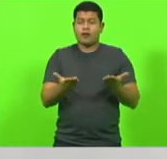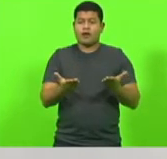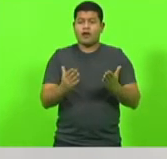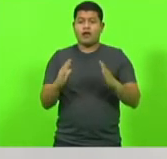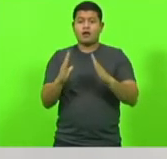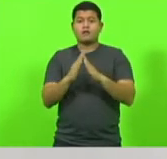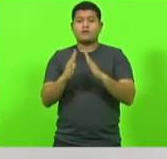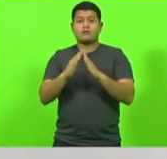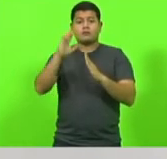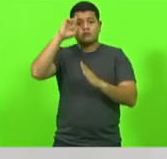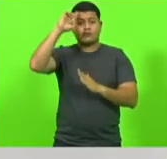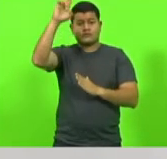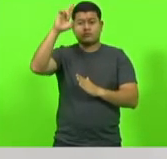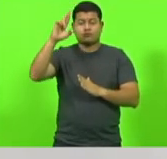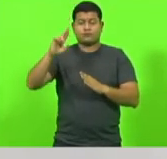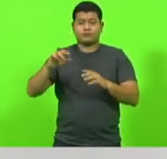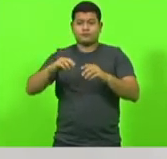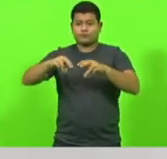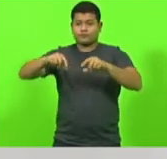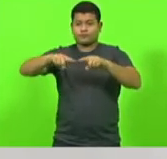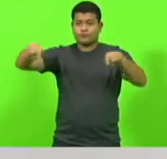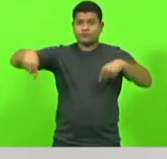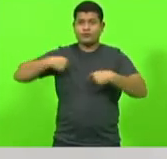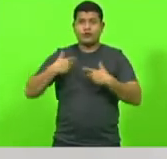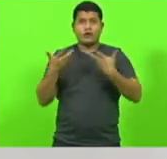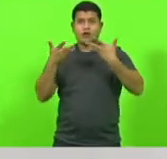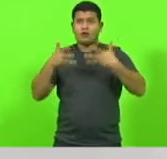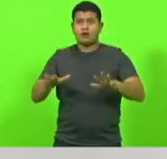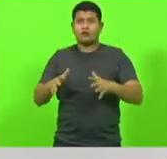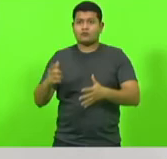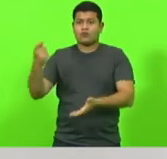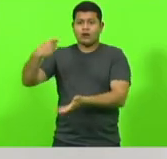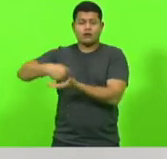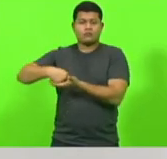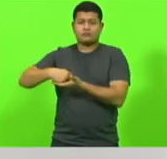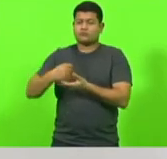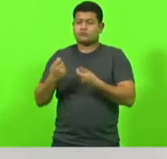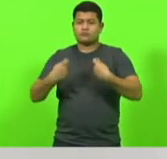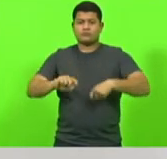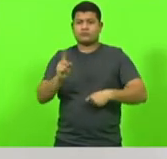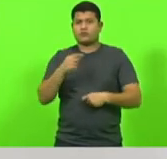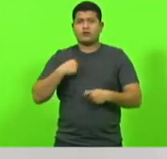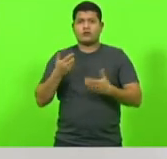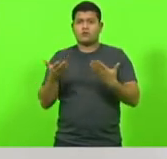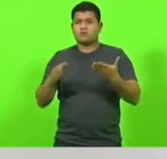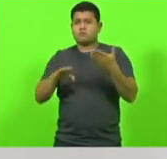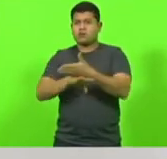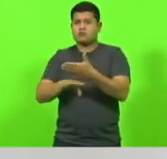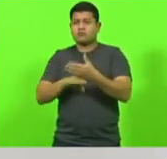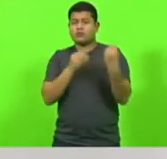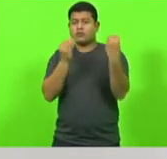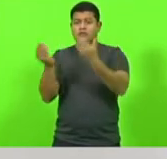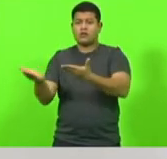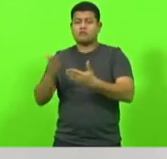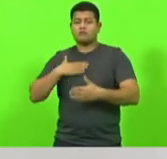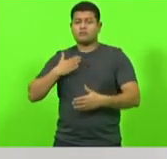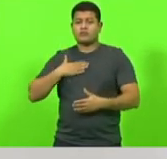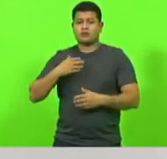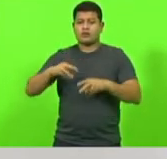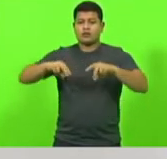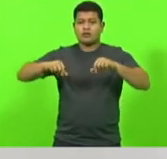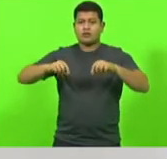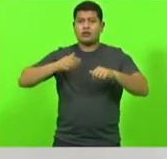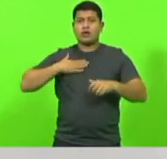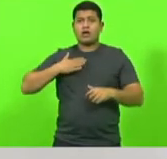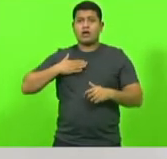própria, classificar o seu terreno e dizer: eu não quero ser indenizado, eu não quero fazer, não quero entregar a posse da minha terra, e eu, por